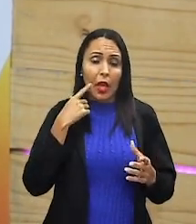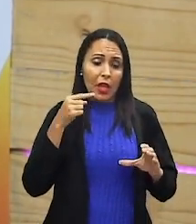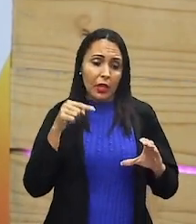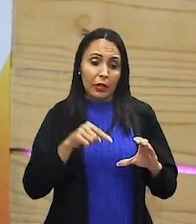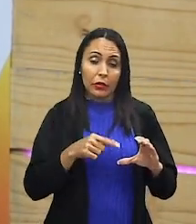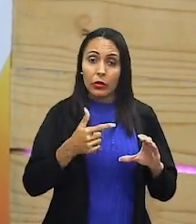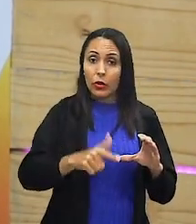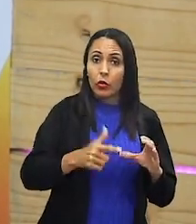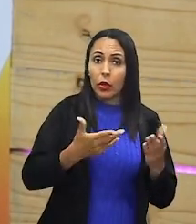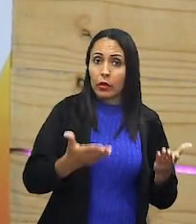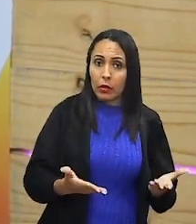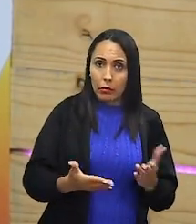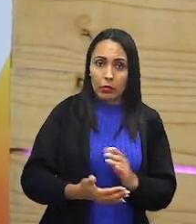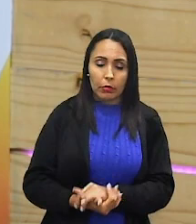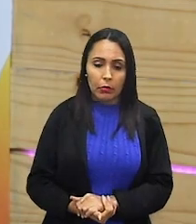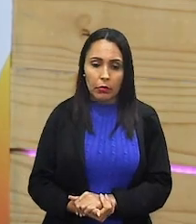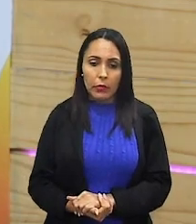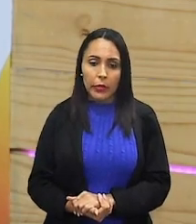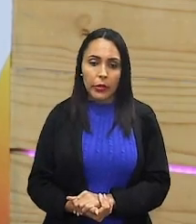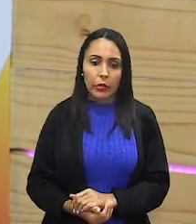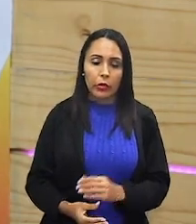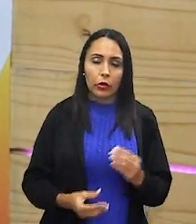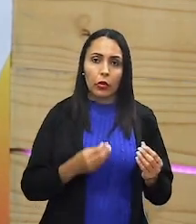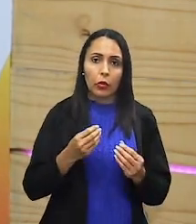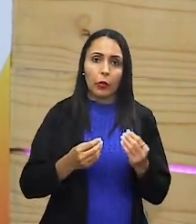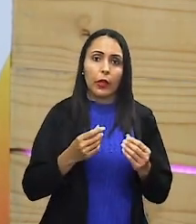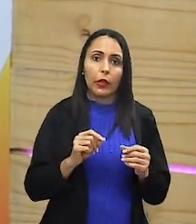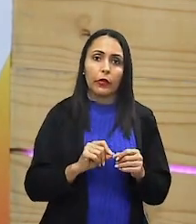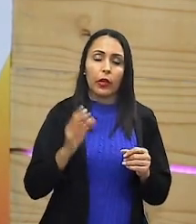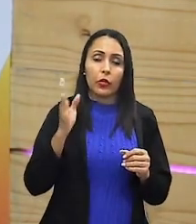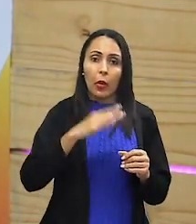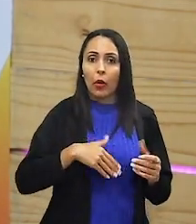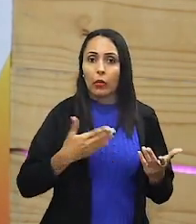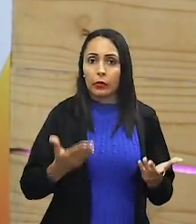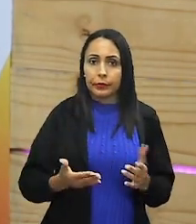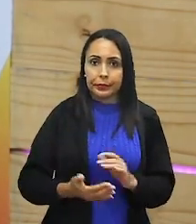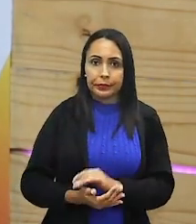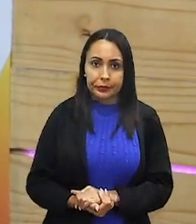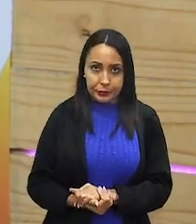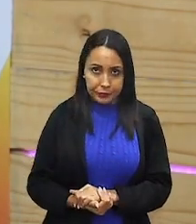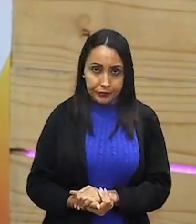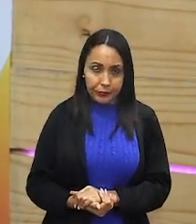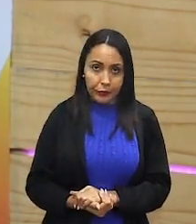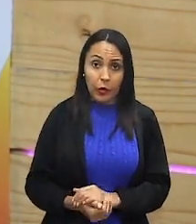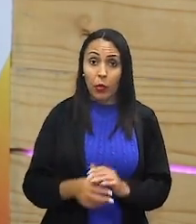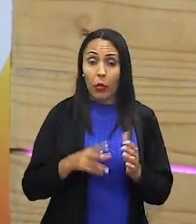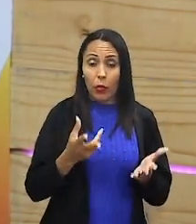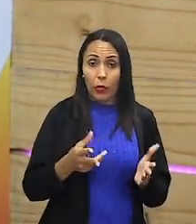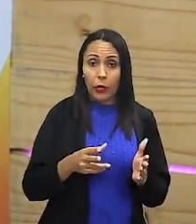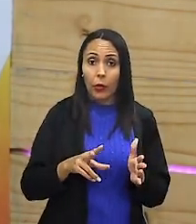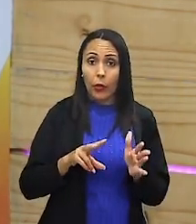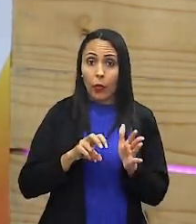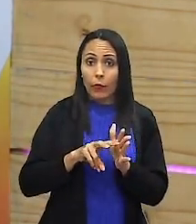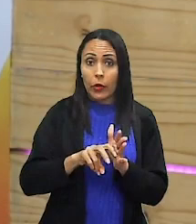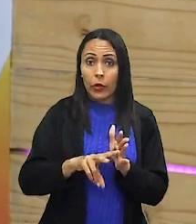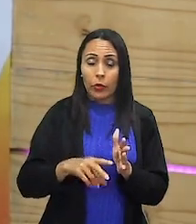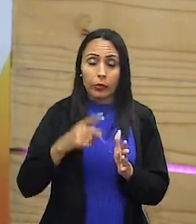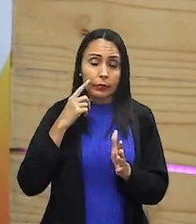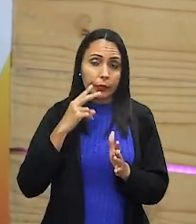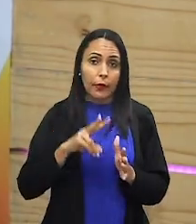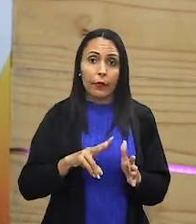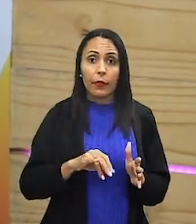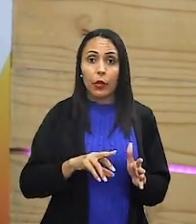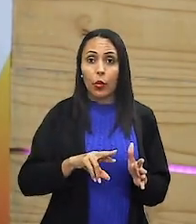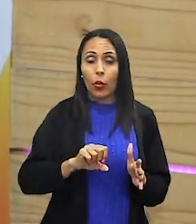produz toxina. Poxa, como é que o vírus faz mal? Ele vai lá e faz o mal. O mal que o vírus faz, a virose que é provocada